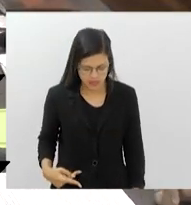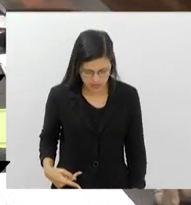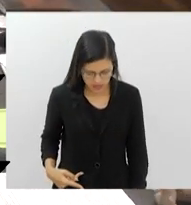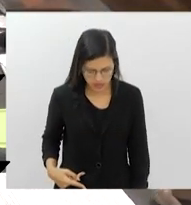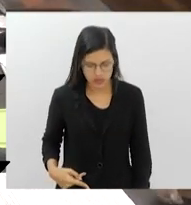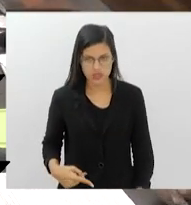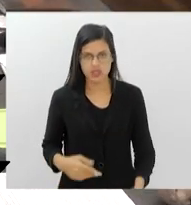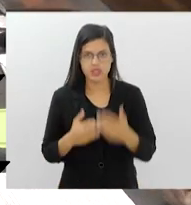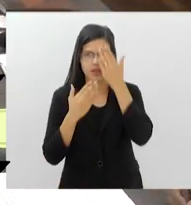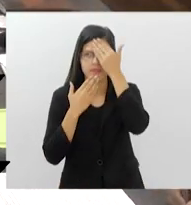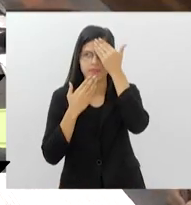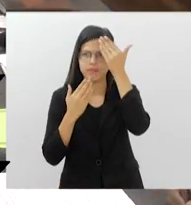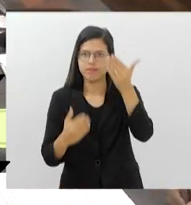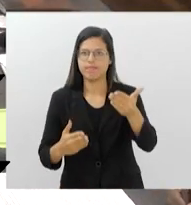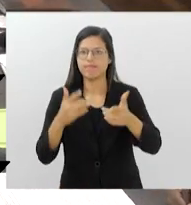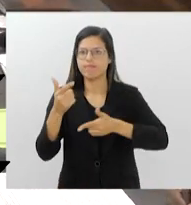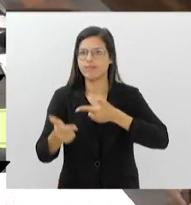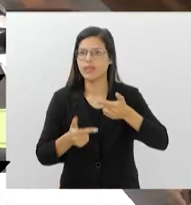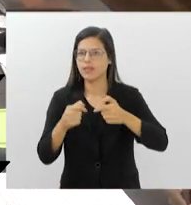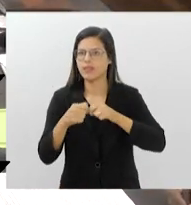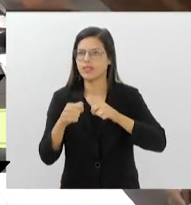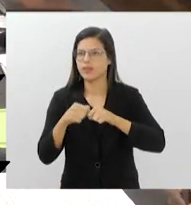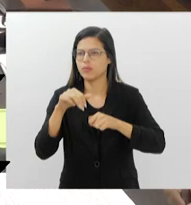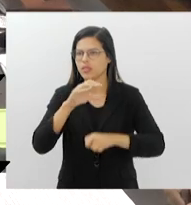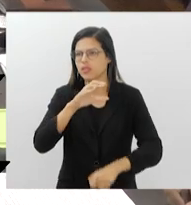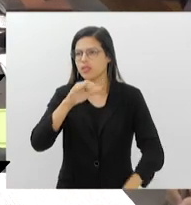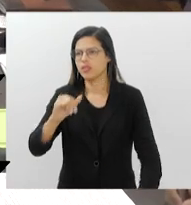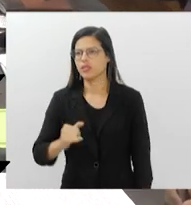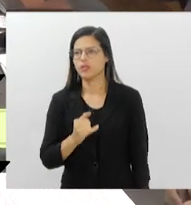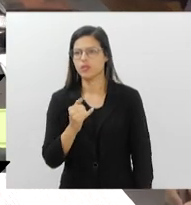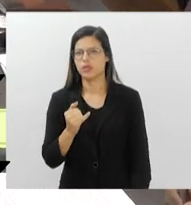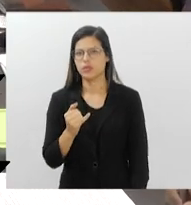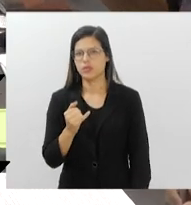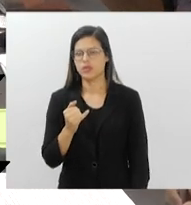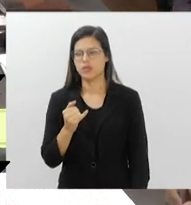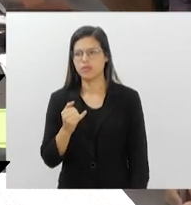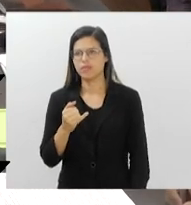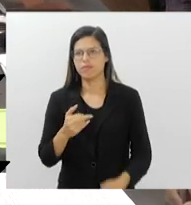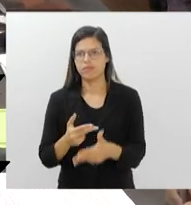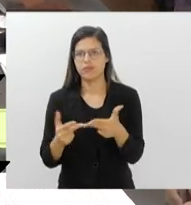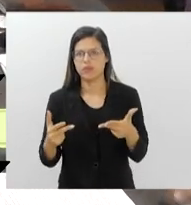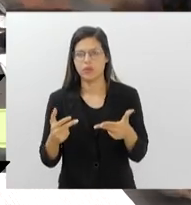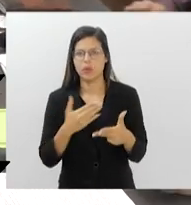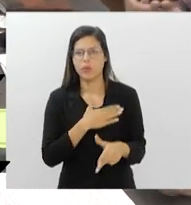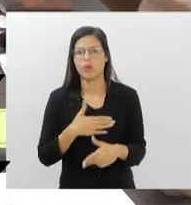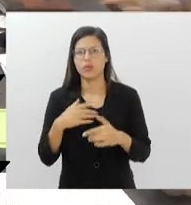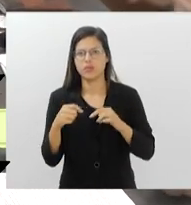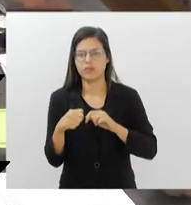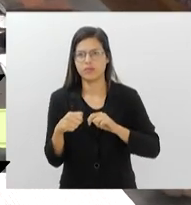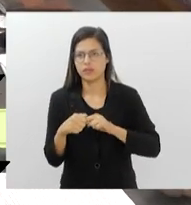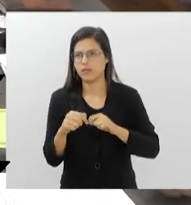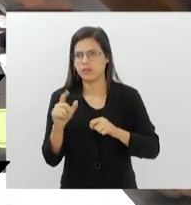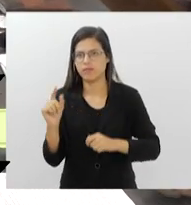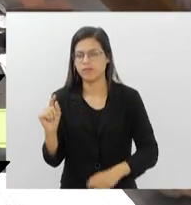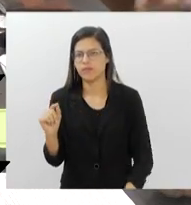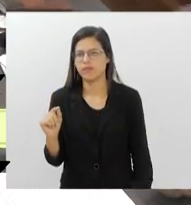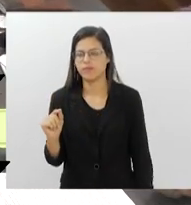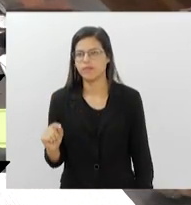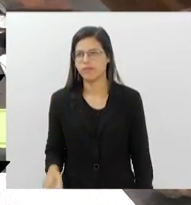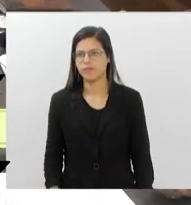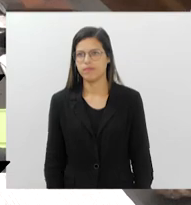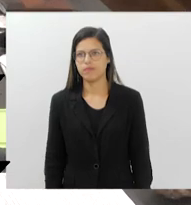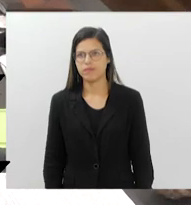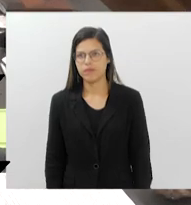esse trabalho que fazemos aqui na ccj talvez eu já disse isso outras vezes Talvez seja uma das coisas que eu mais gosto de fazer e de fato